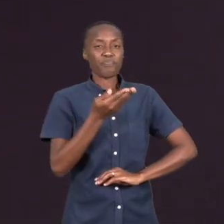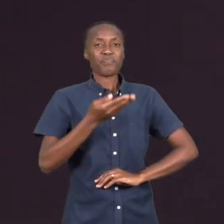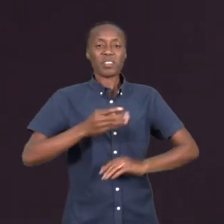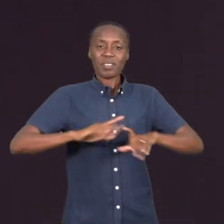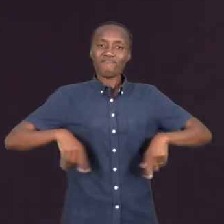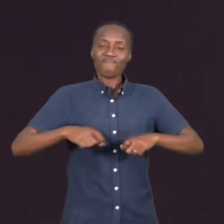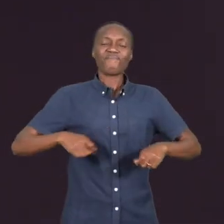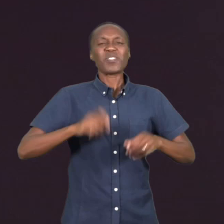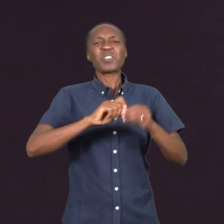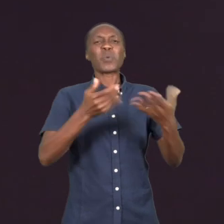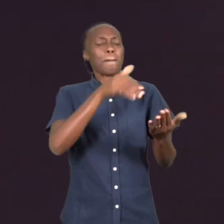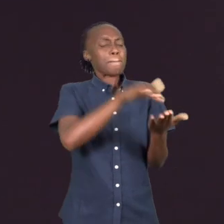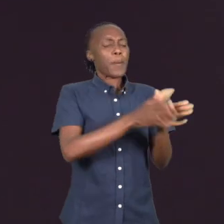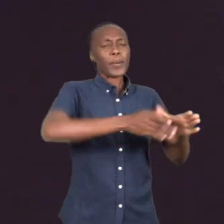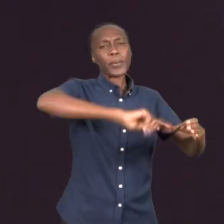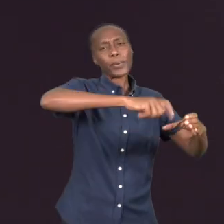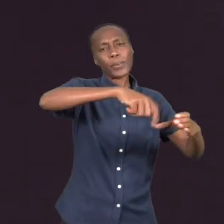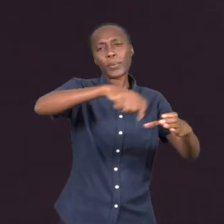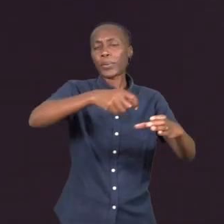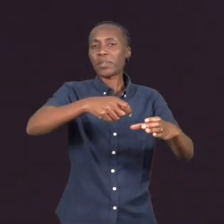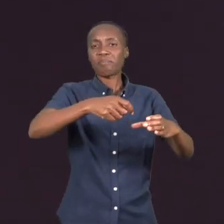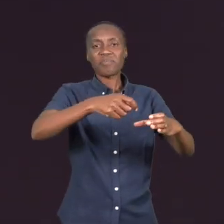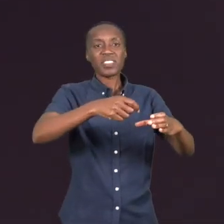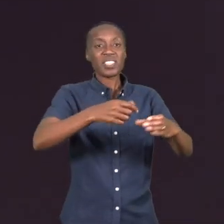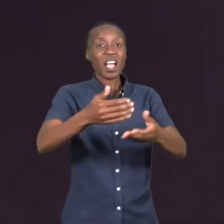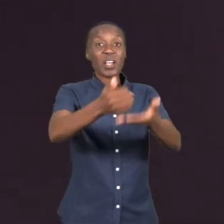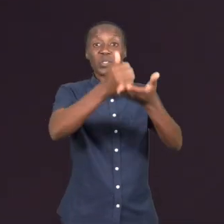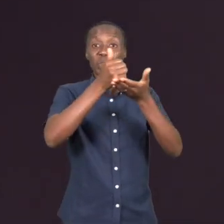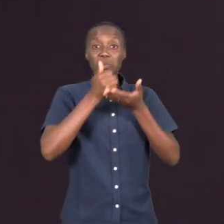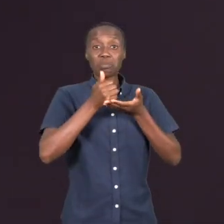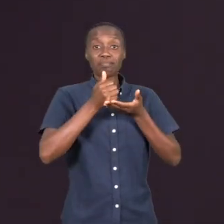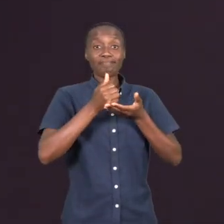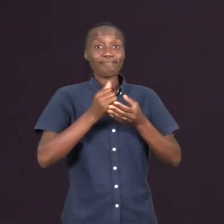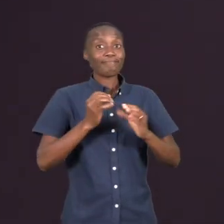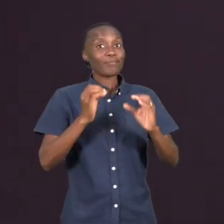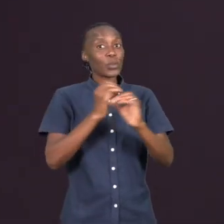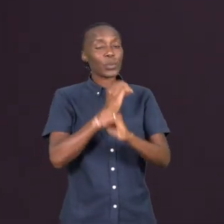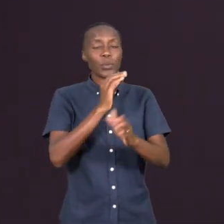mão e cheiro de cebola. Sem auxílio de ninguém.